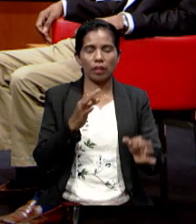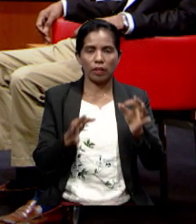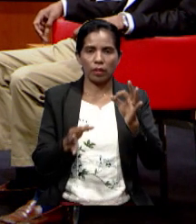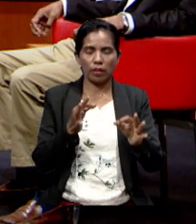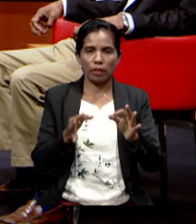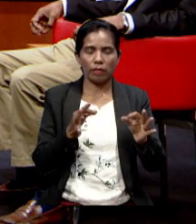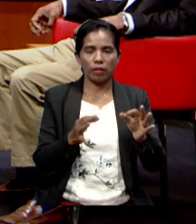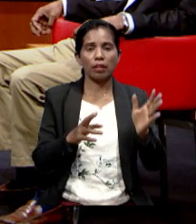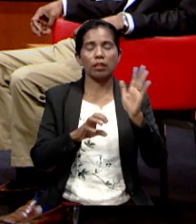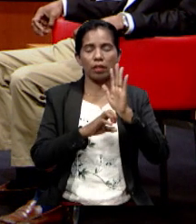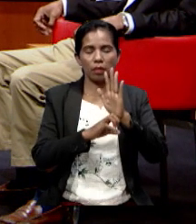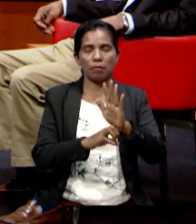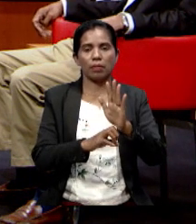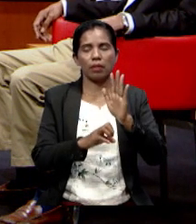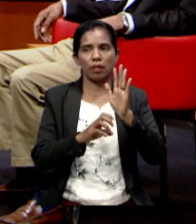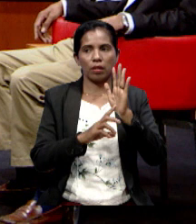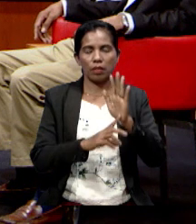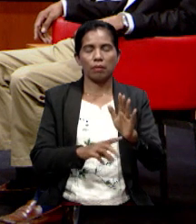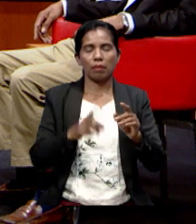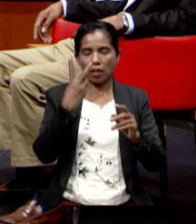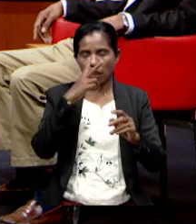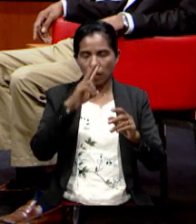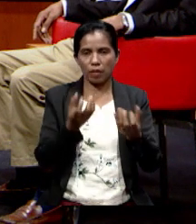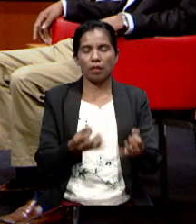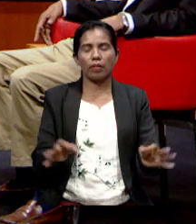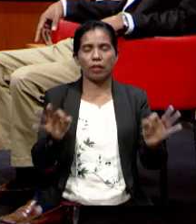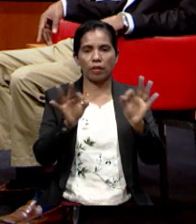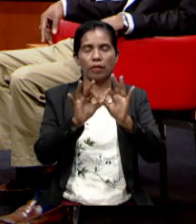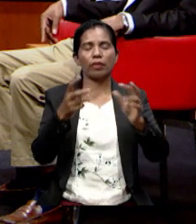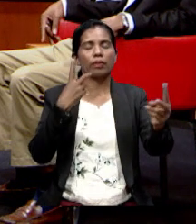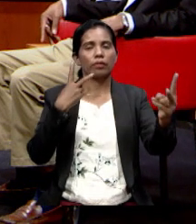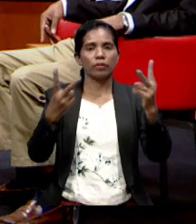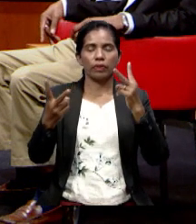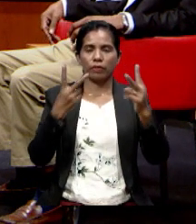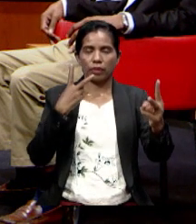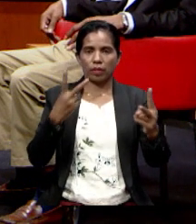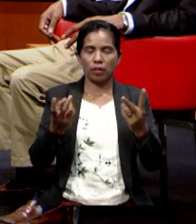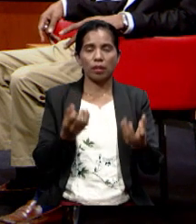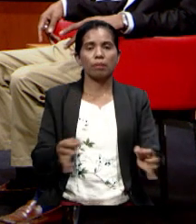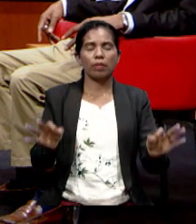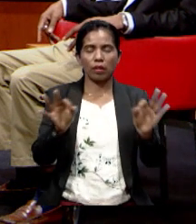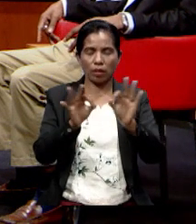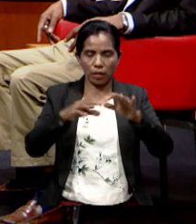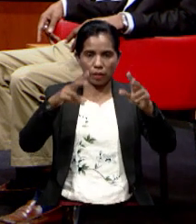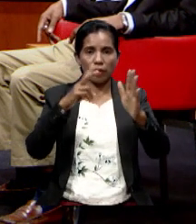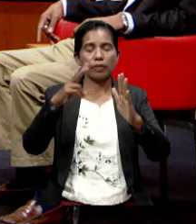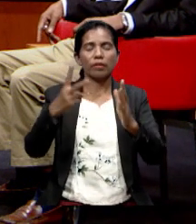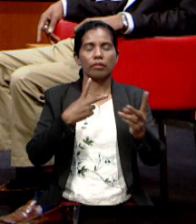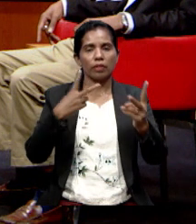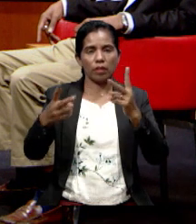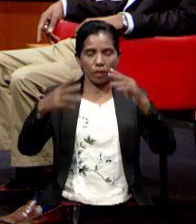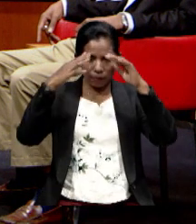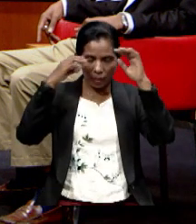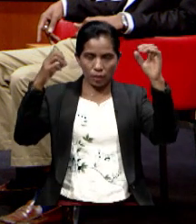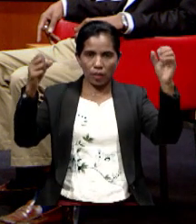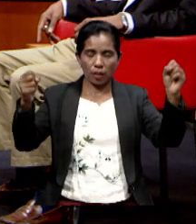querendo uma importância visita do presidente Ramos Horta para